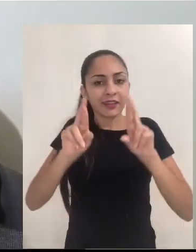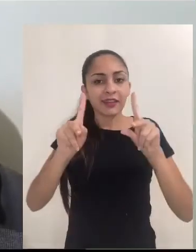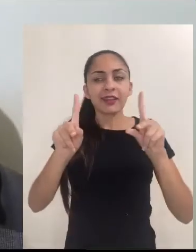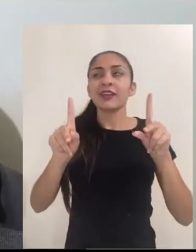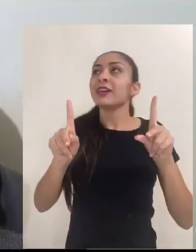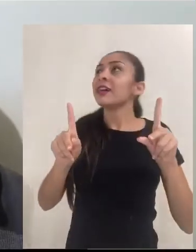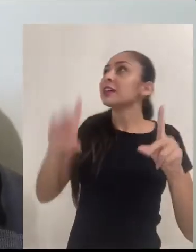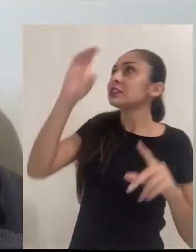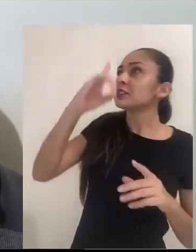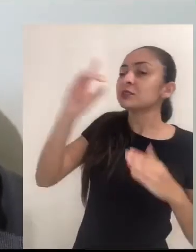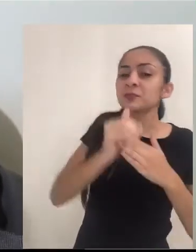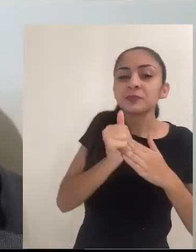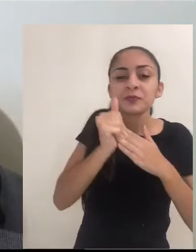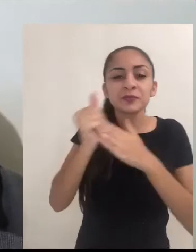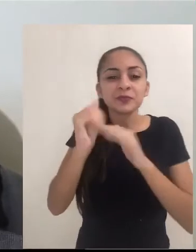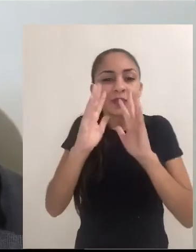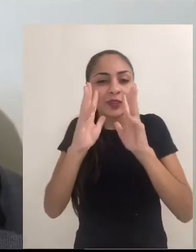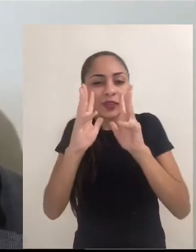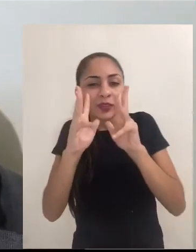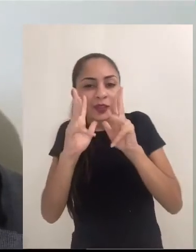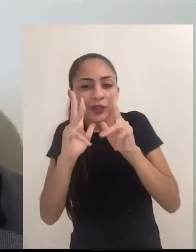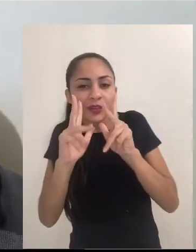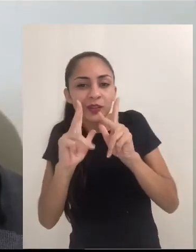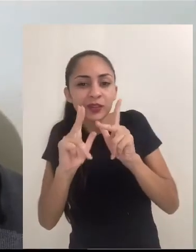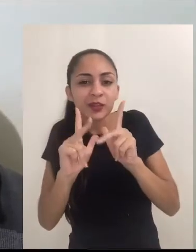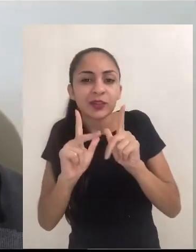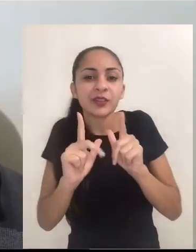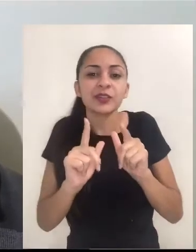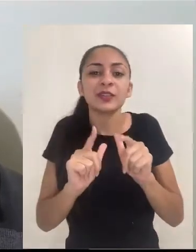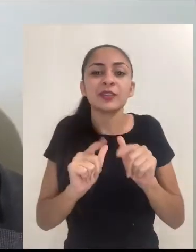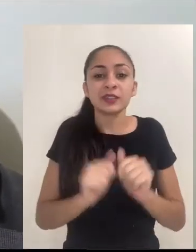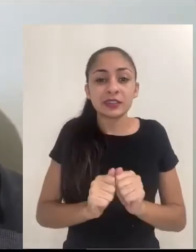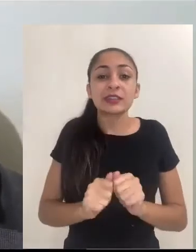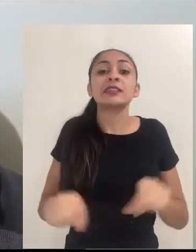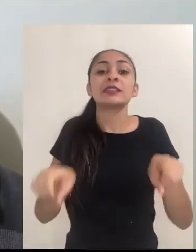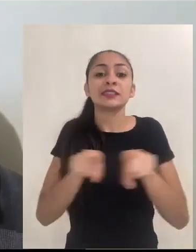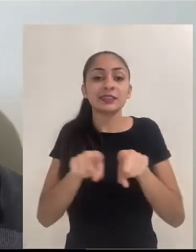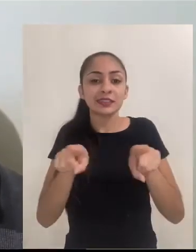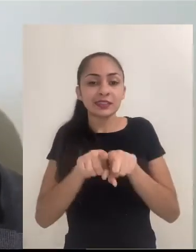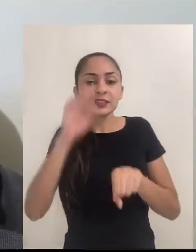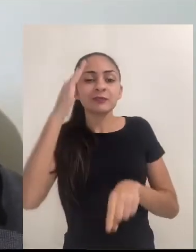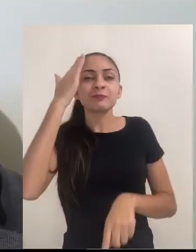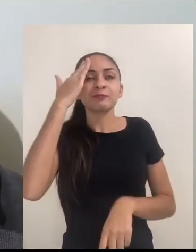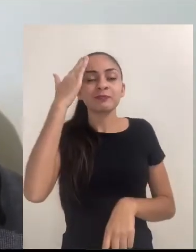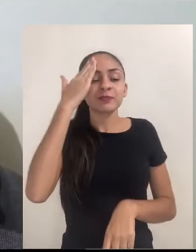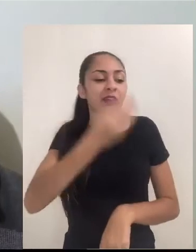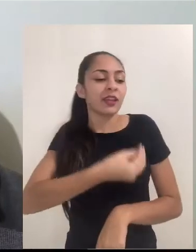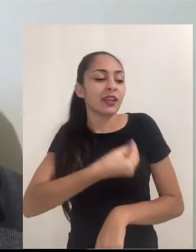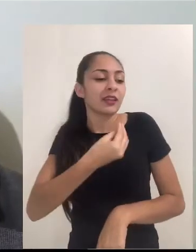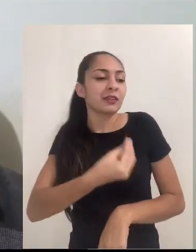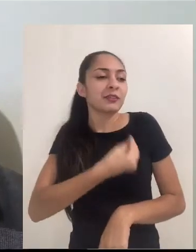entender que é Deus quem controla tudo isso. Esse é o primeiro passo. A gente também precisa compreender que numa vida de